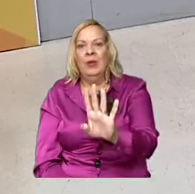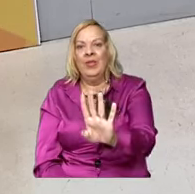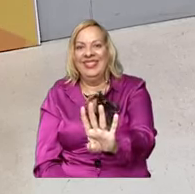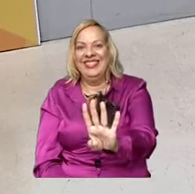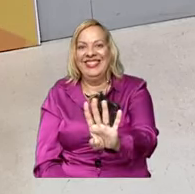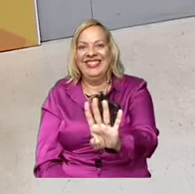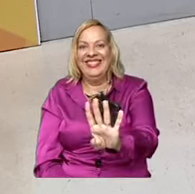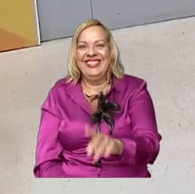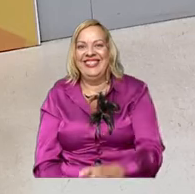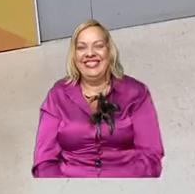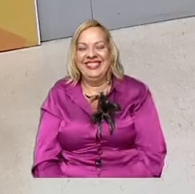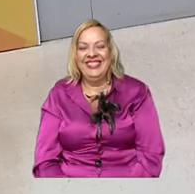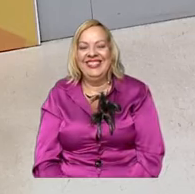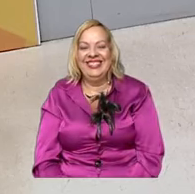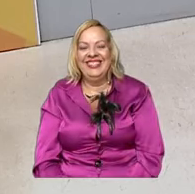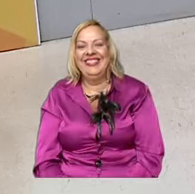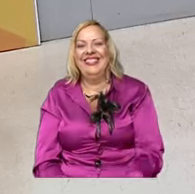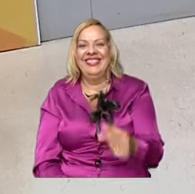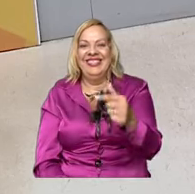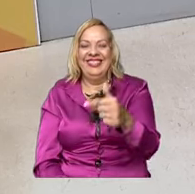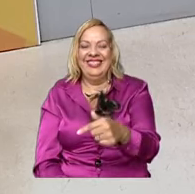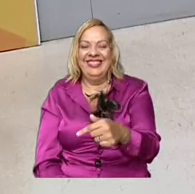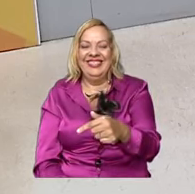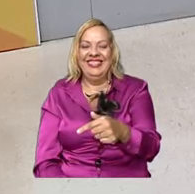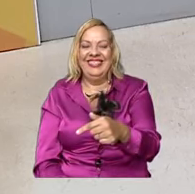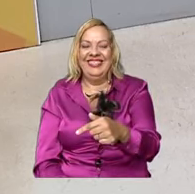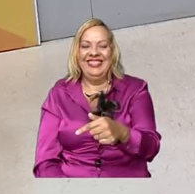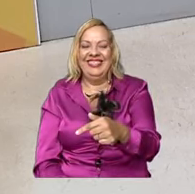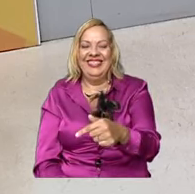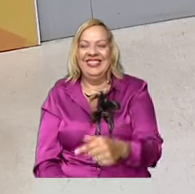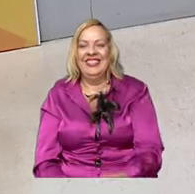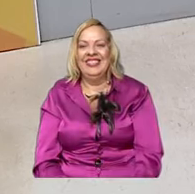Tem o 7 também, número 7.